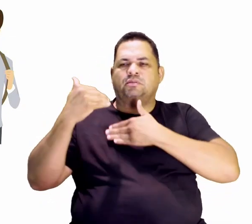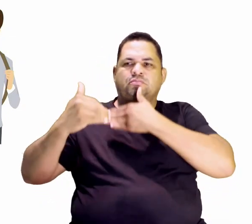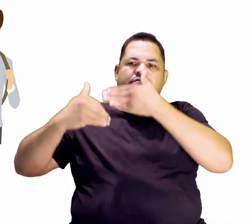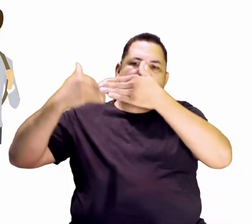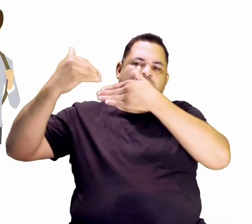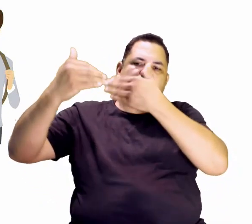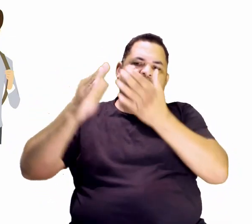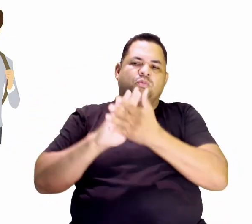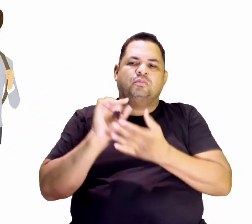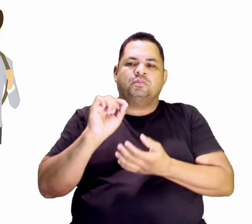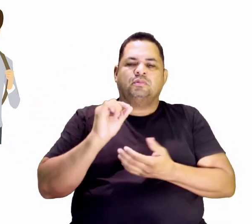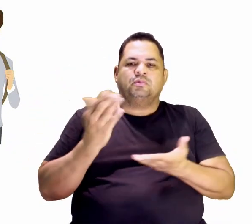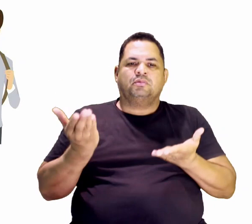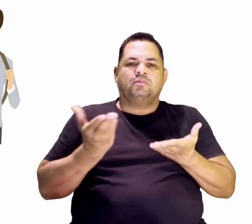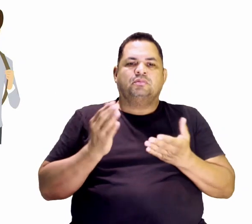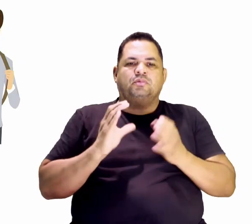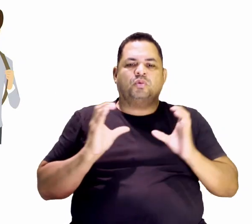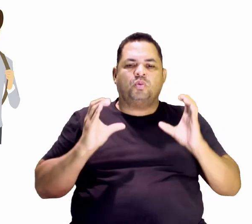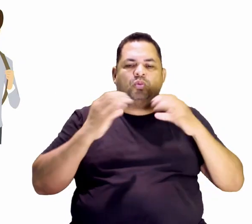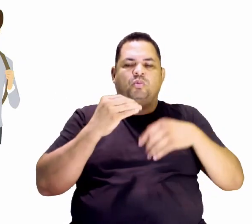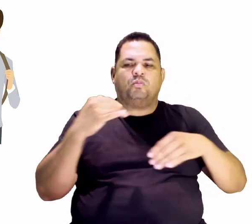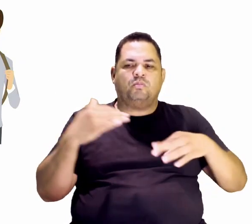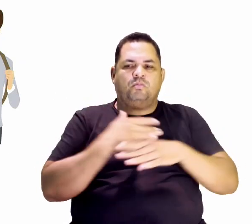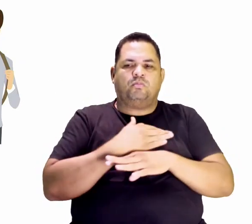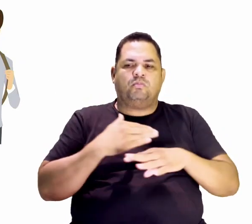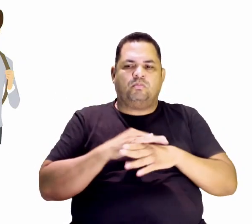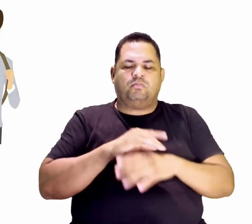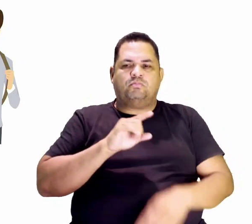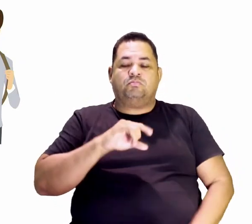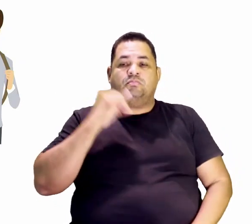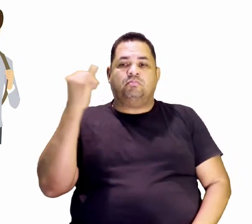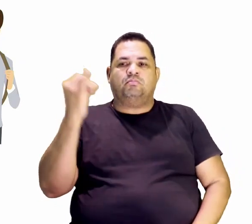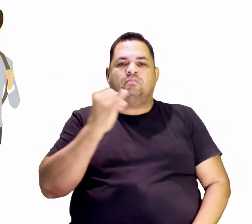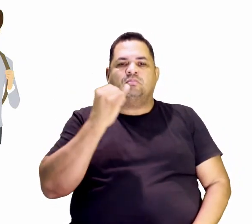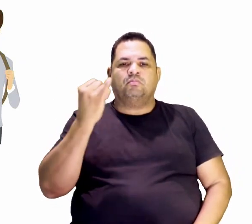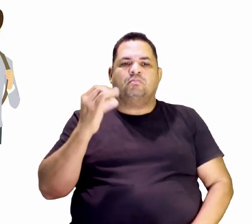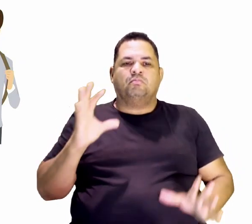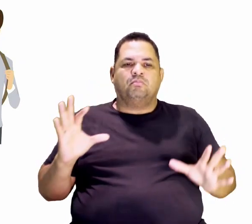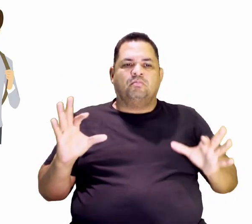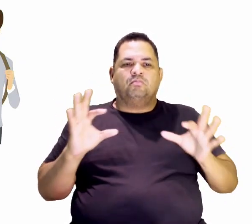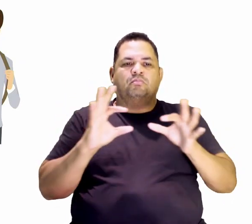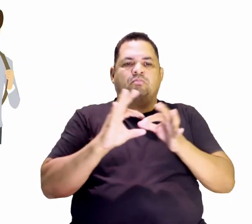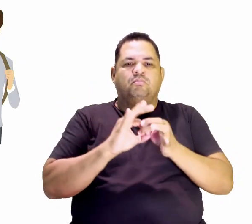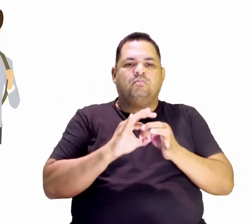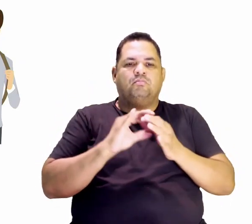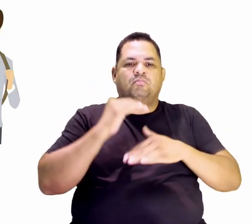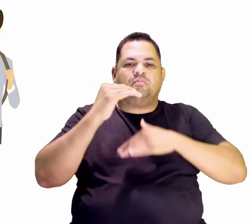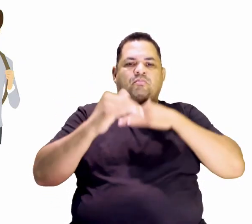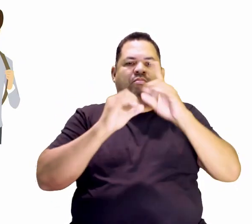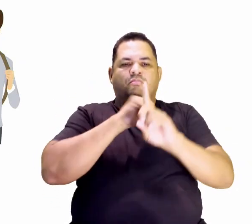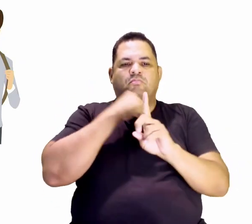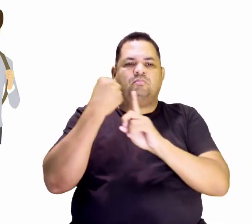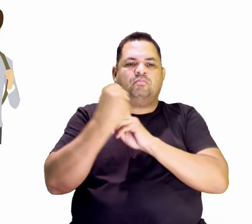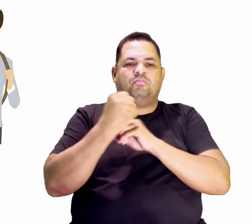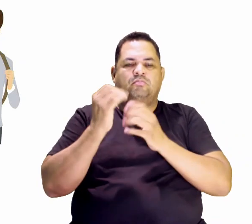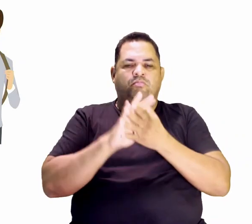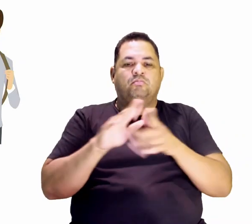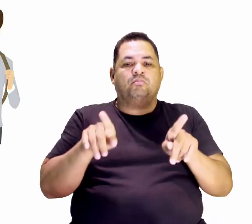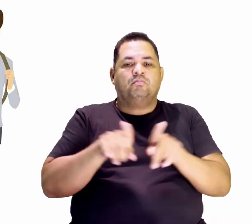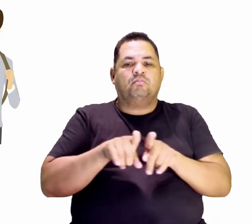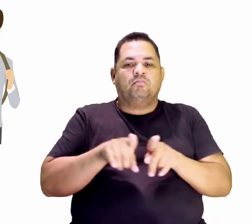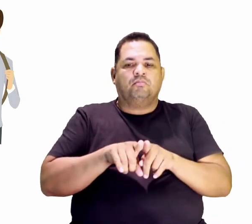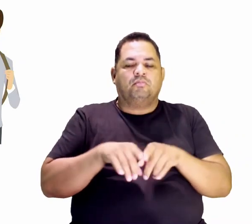tempos. Essas tribos urbanas, elas são importantes nos contextos de quê? De desenvolvimento social